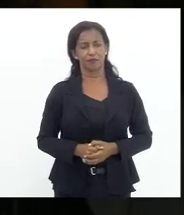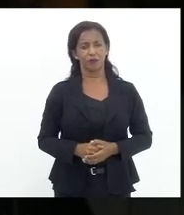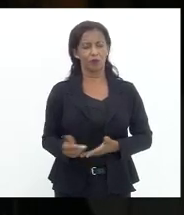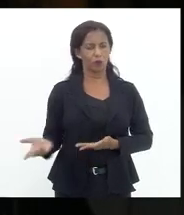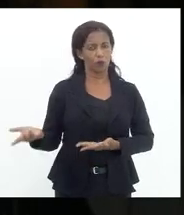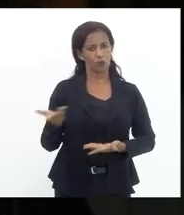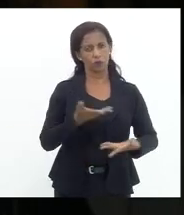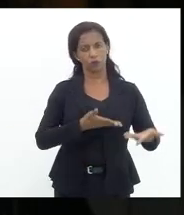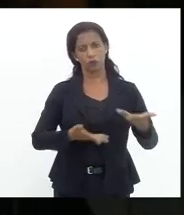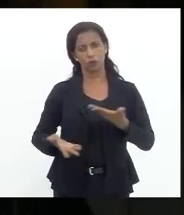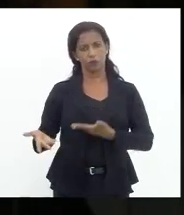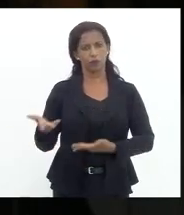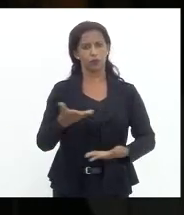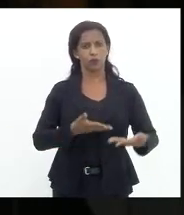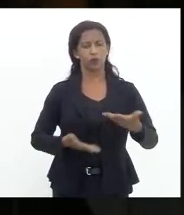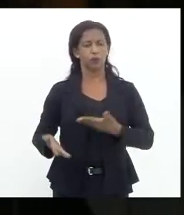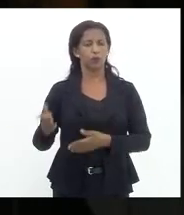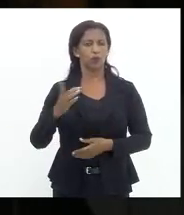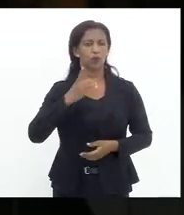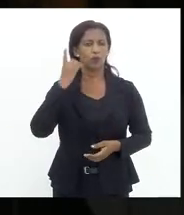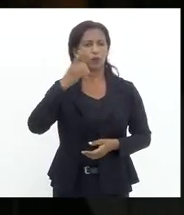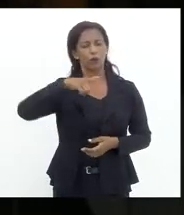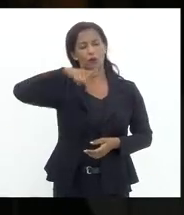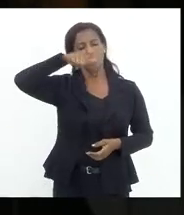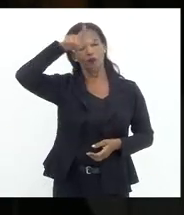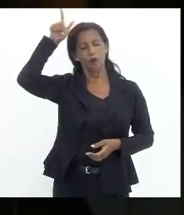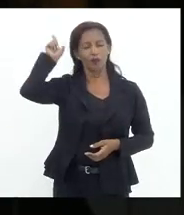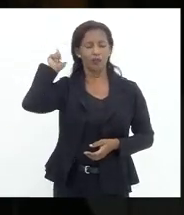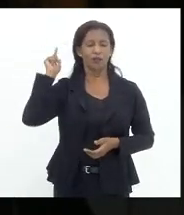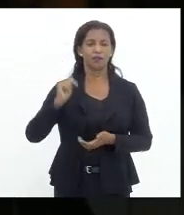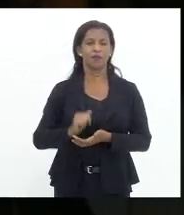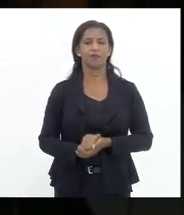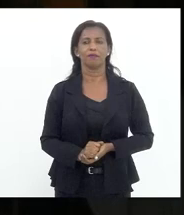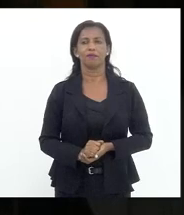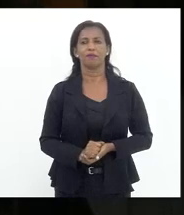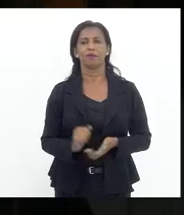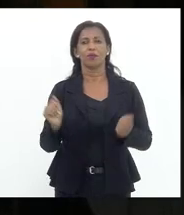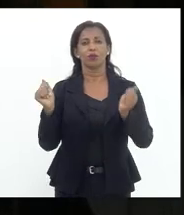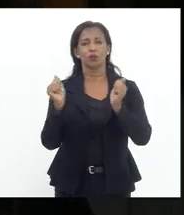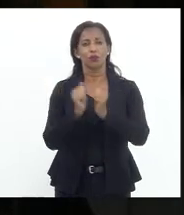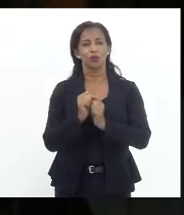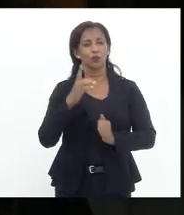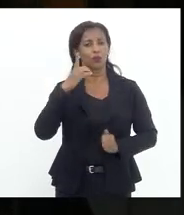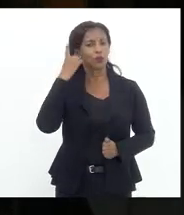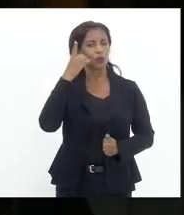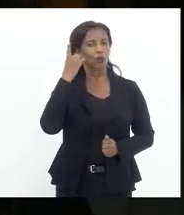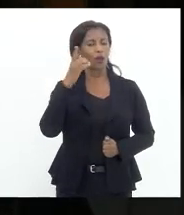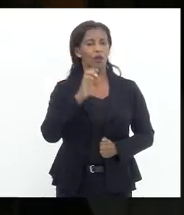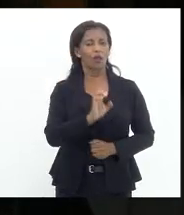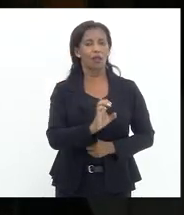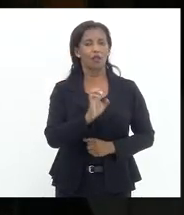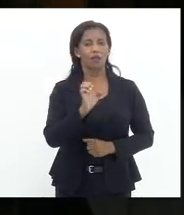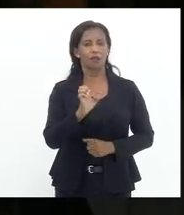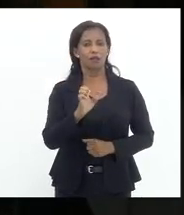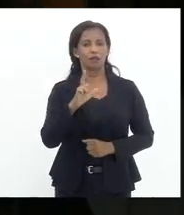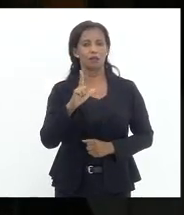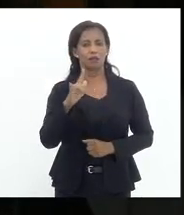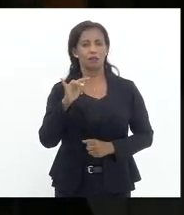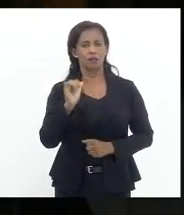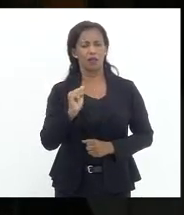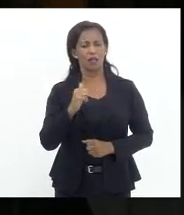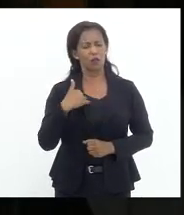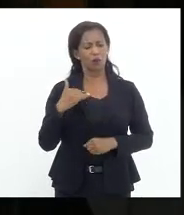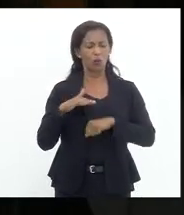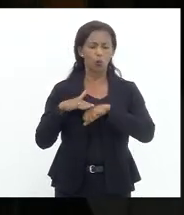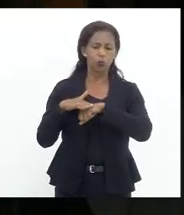compartilhada com o deputado Luiz Paulo Correa da Rocha, com a deputada Célia Jordão, com quem tenho